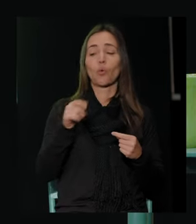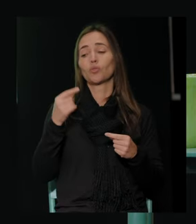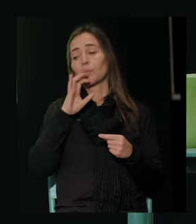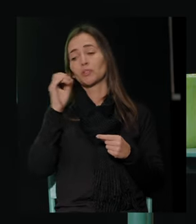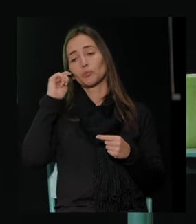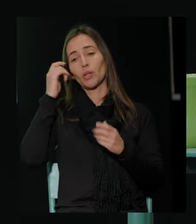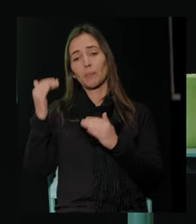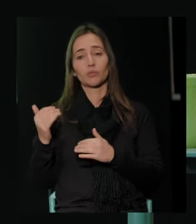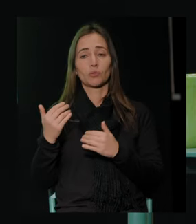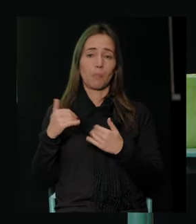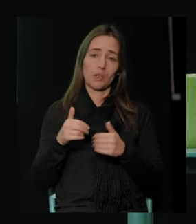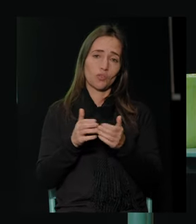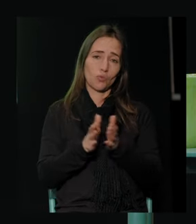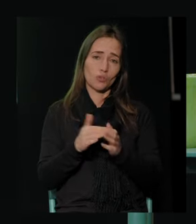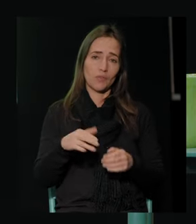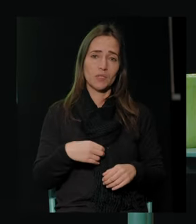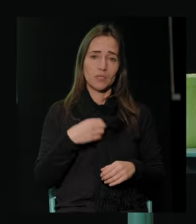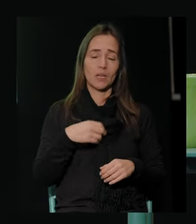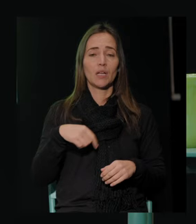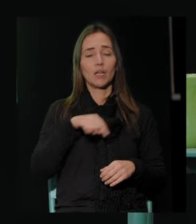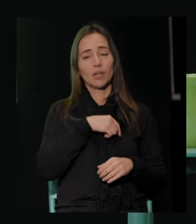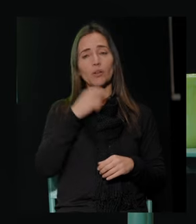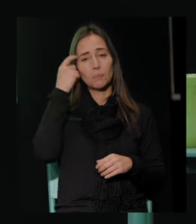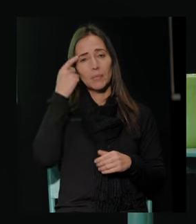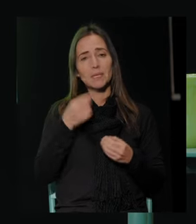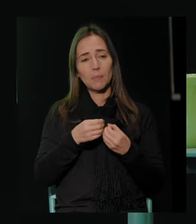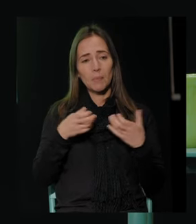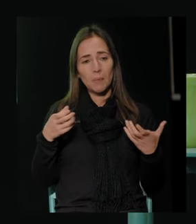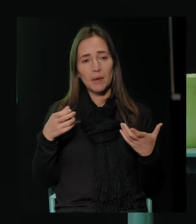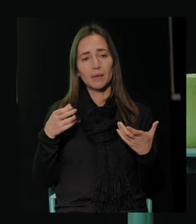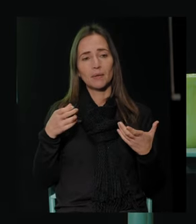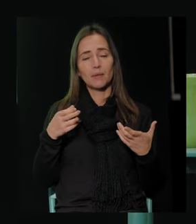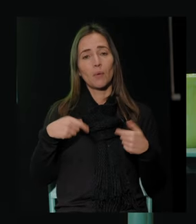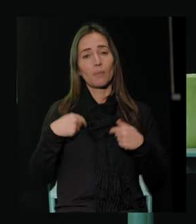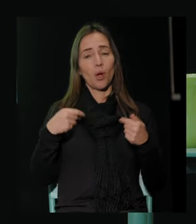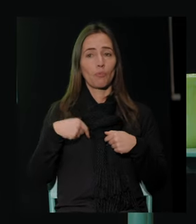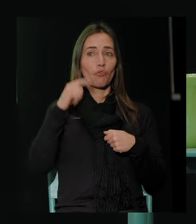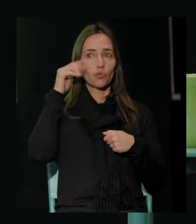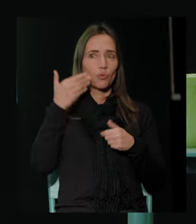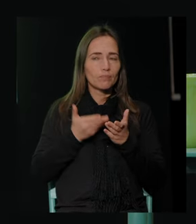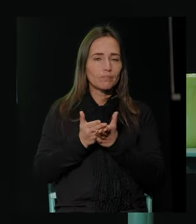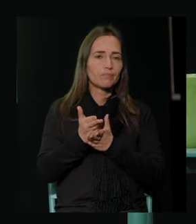toda a gente. E cada vez mais estamos a pensar em ser autossustentáveis